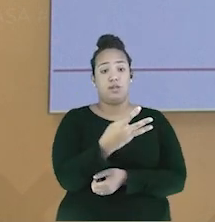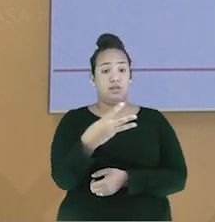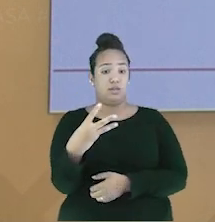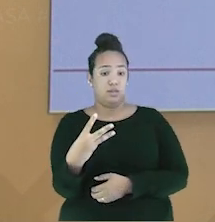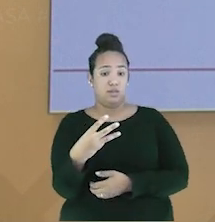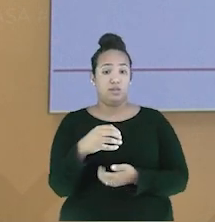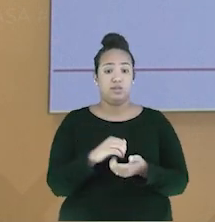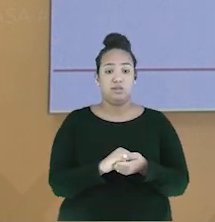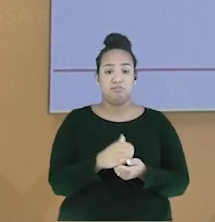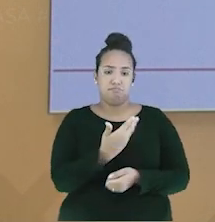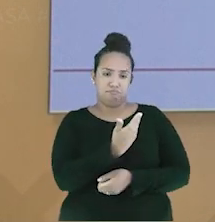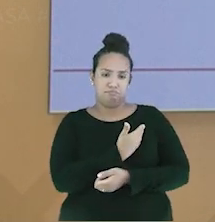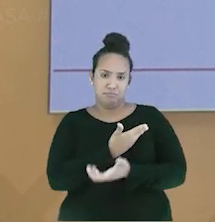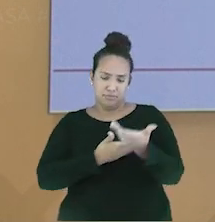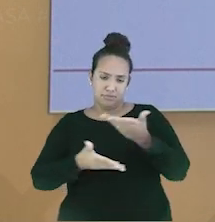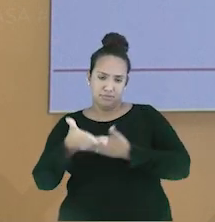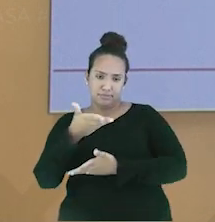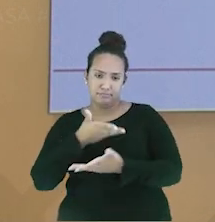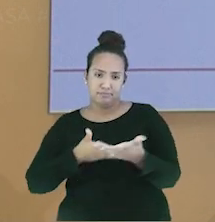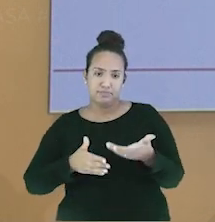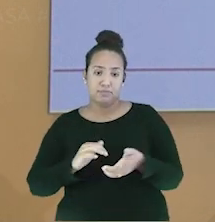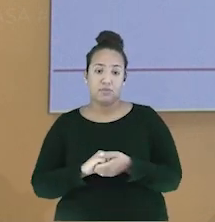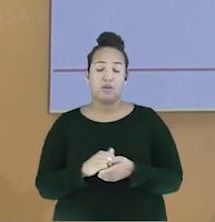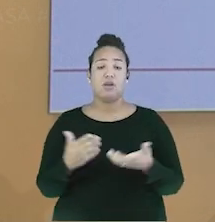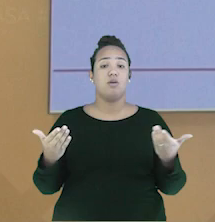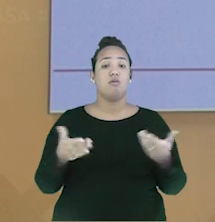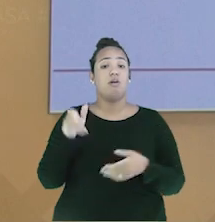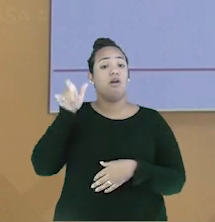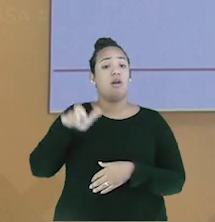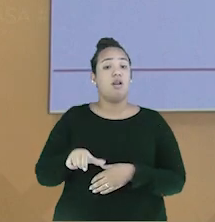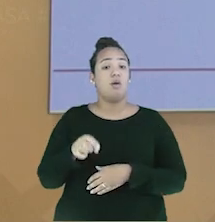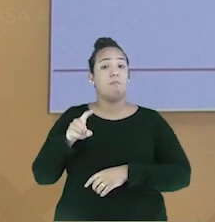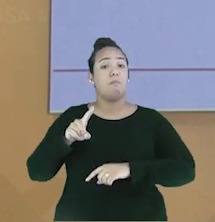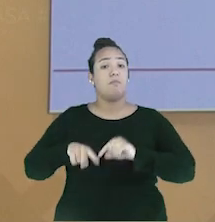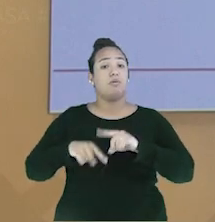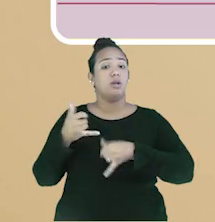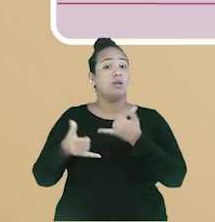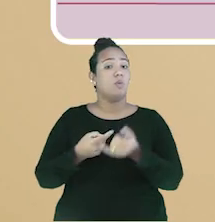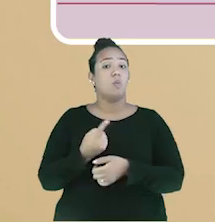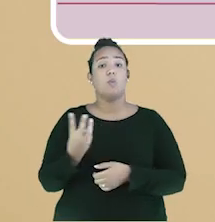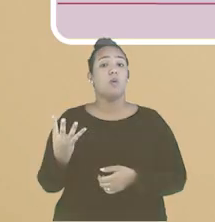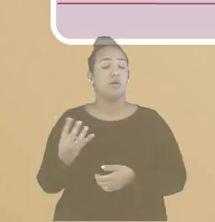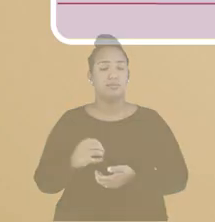alguns amigos. Com quantos brinquedos Ellen ficou agora?